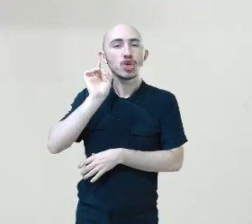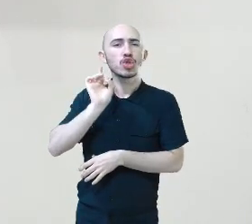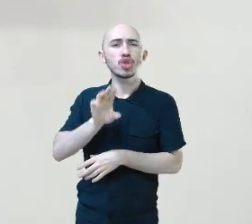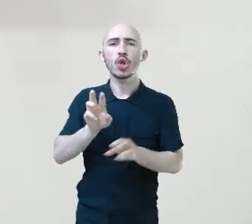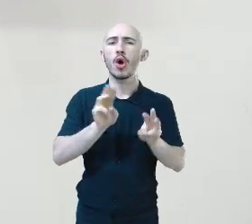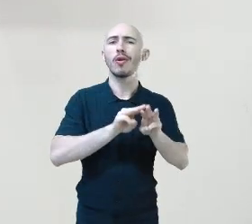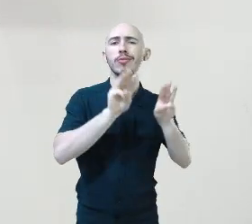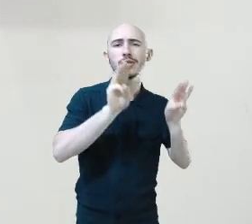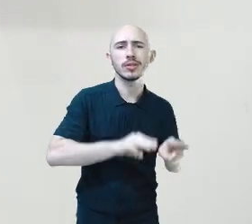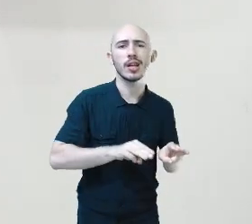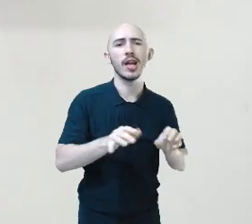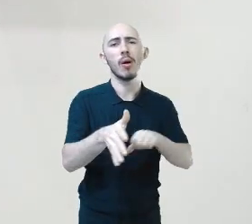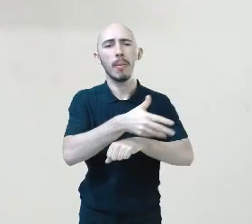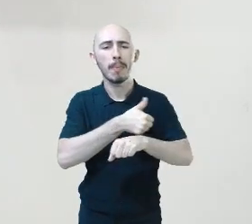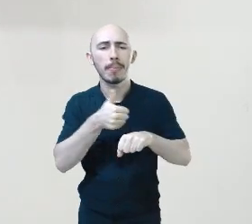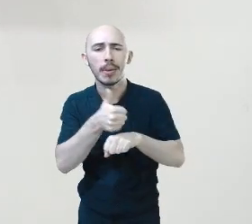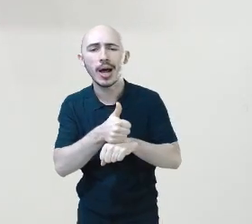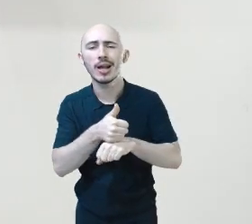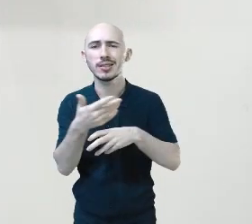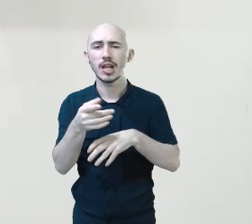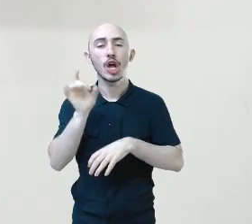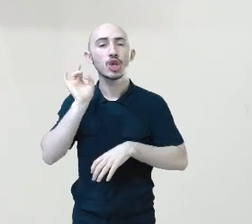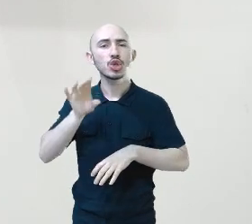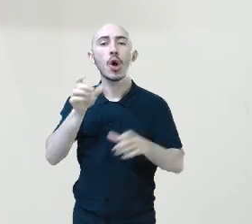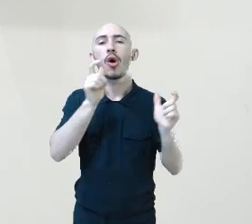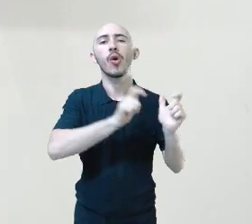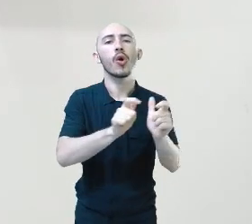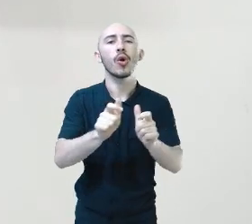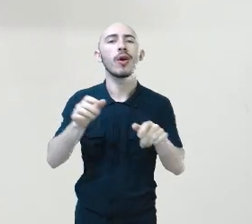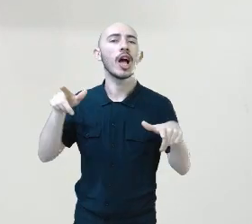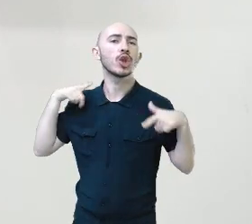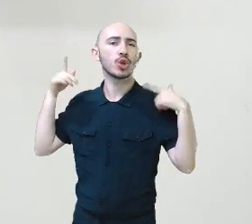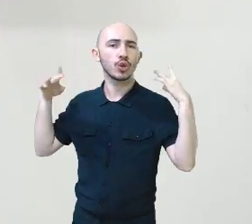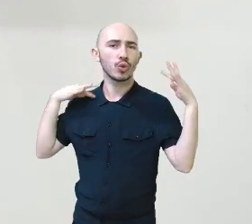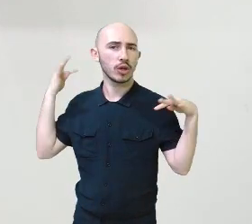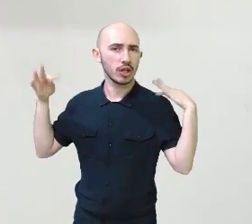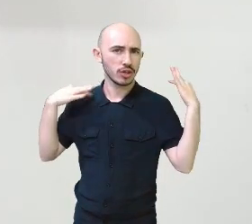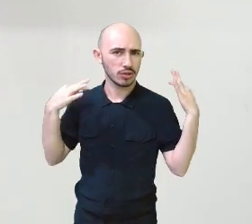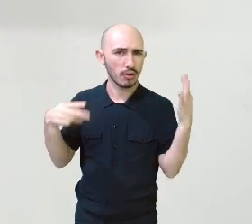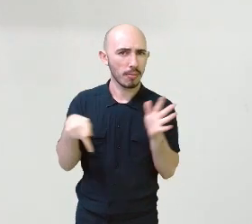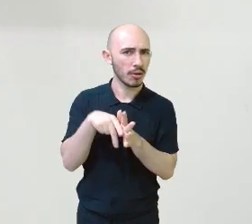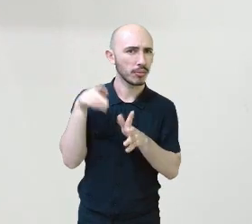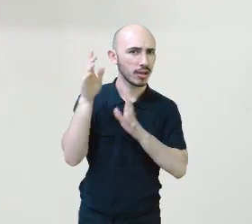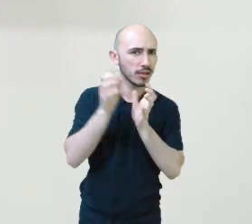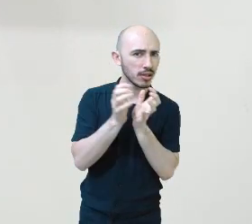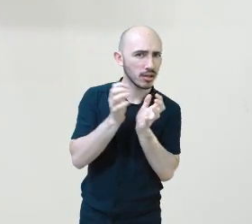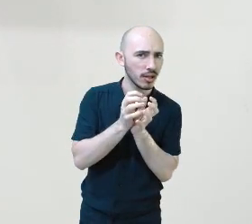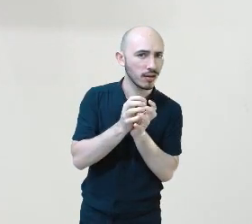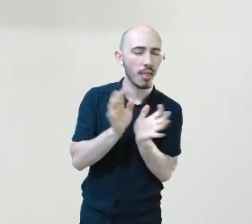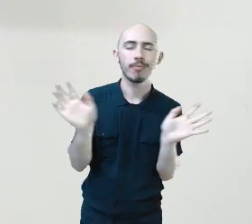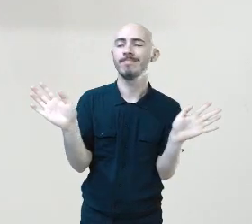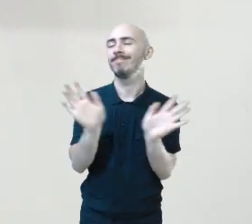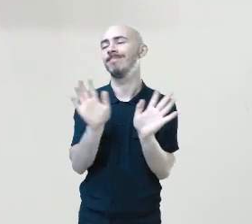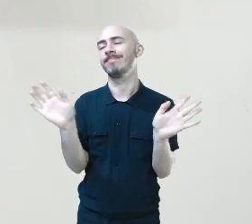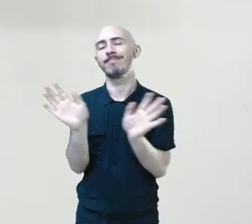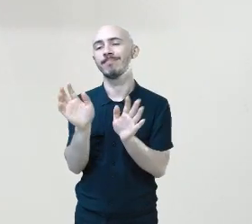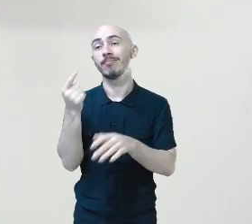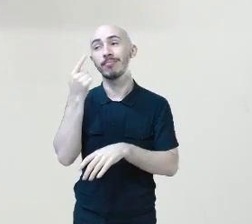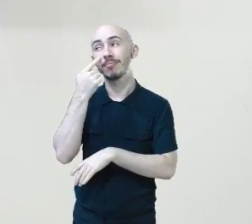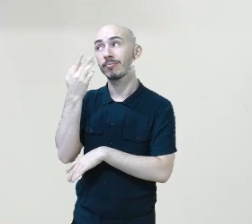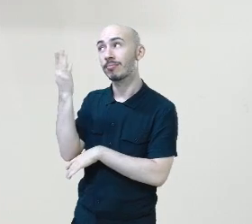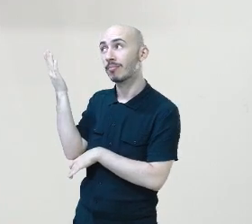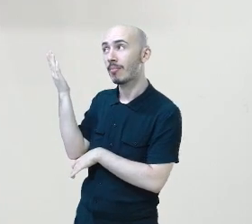como o museu, como as praças, os pontos turísticos da cidade? Não. A memória é algo que está